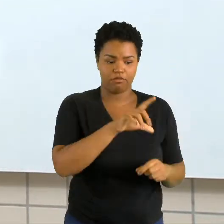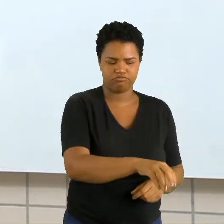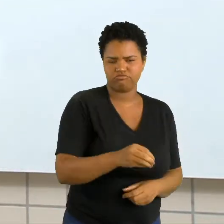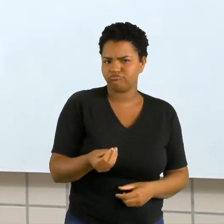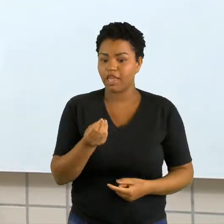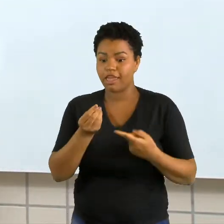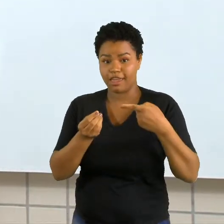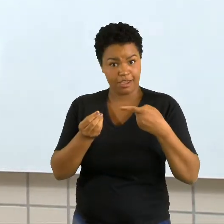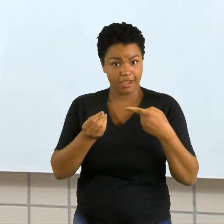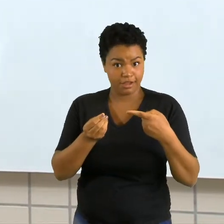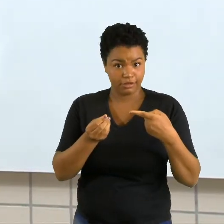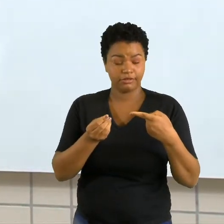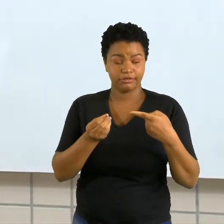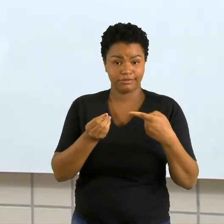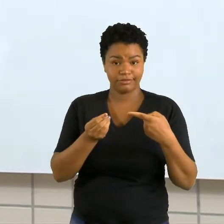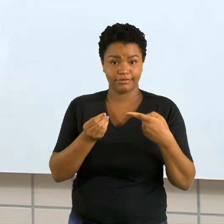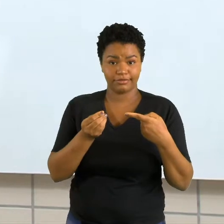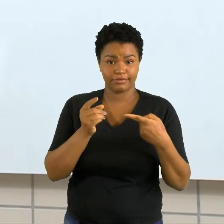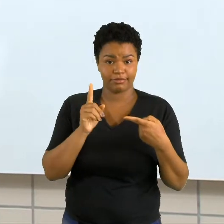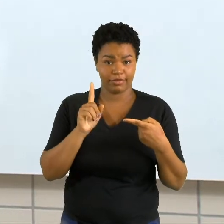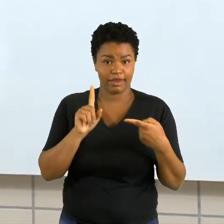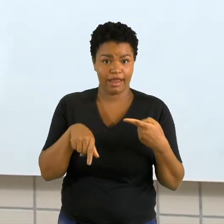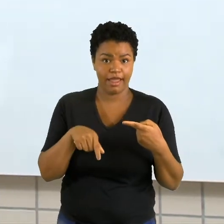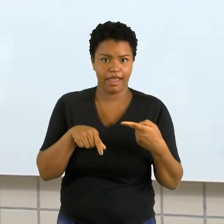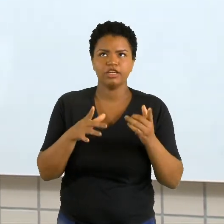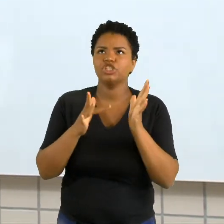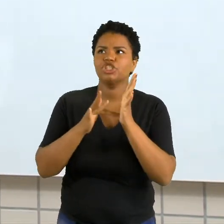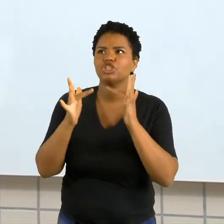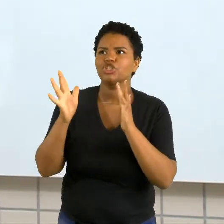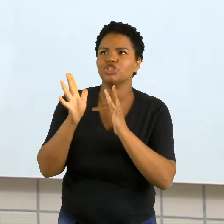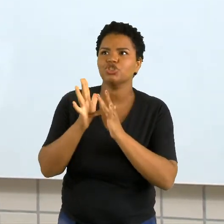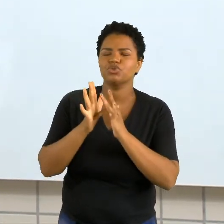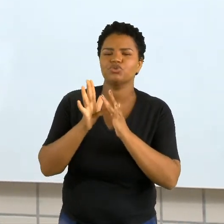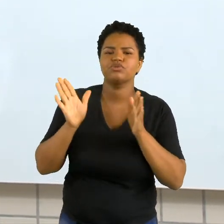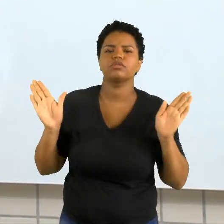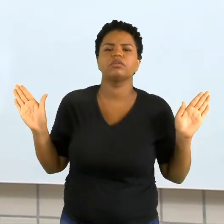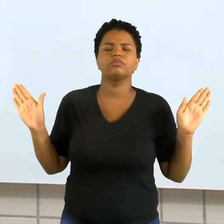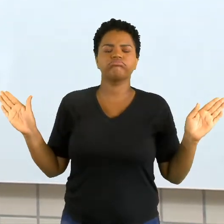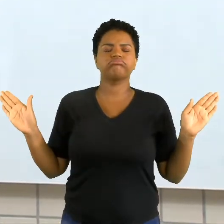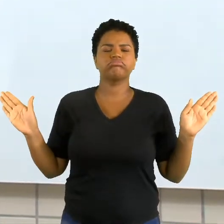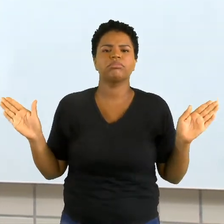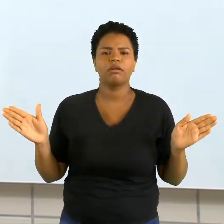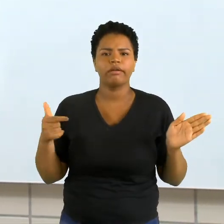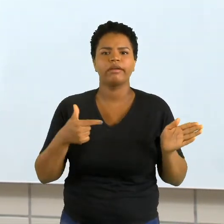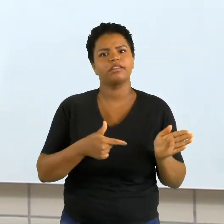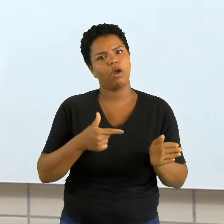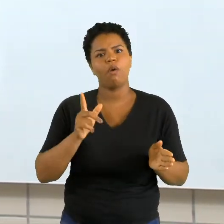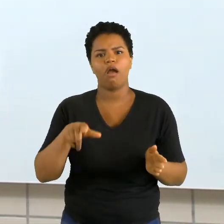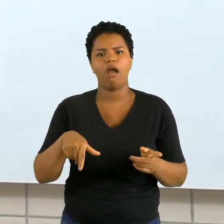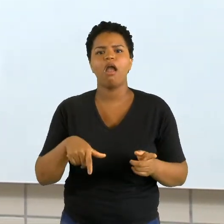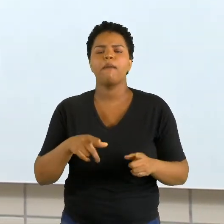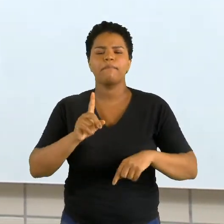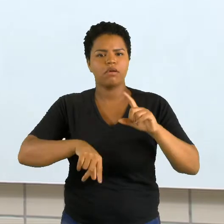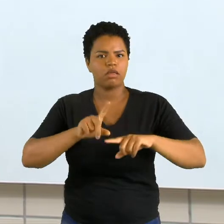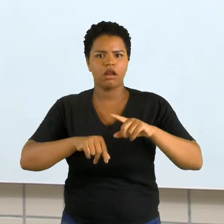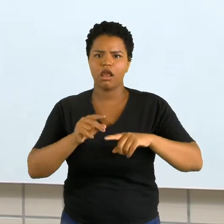de madeira, é um pedaço da madeira que Jesus Cristo foi crucificado. Então é artefato santo. Se